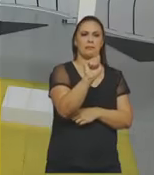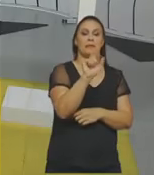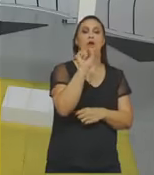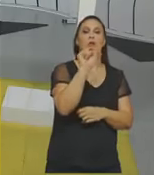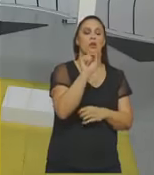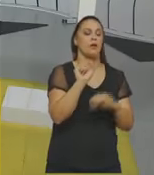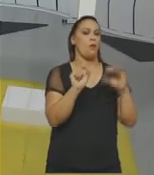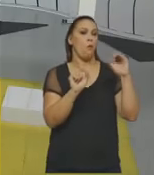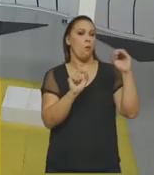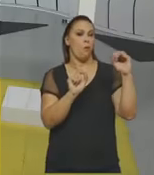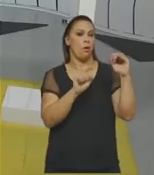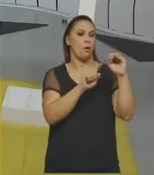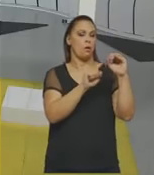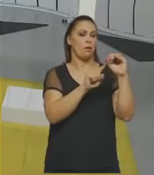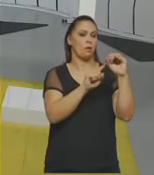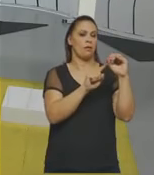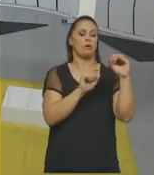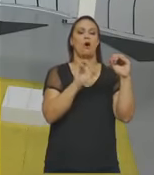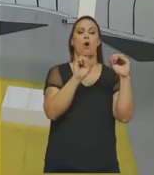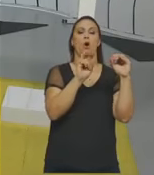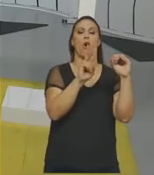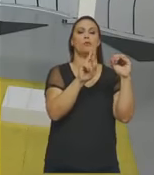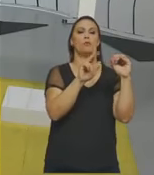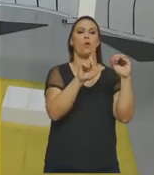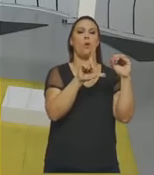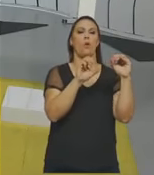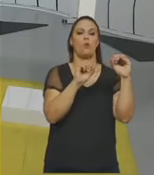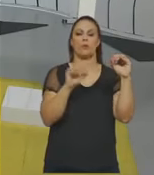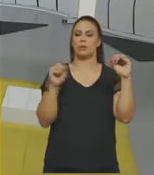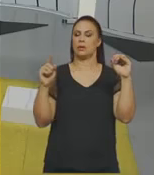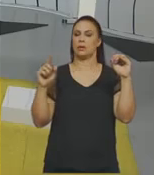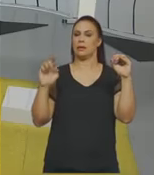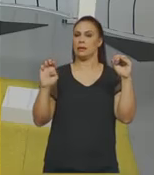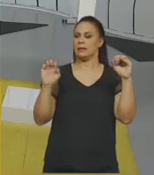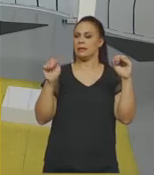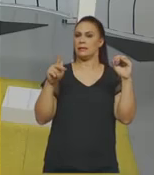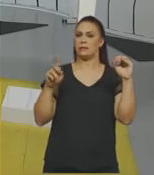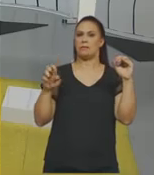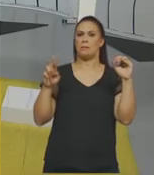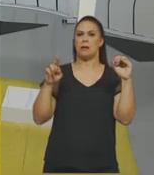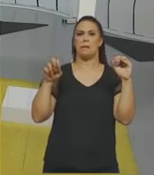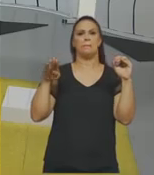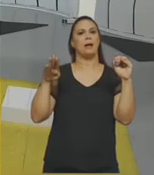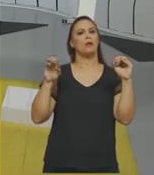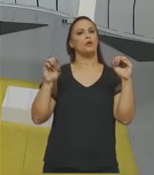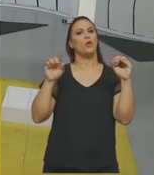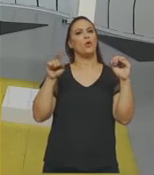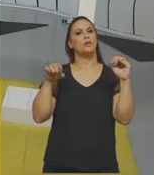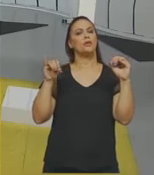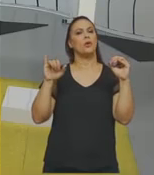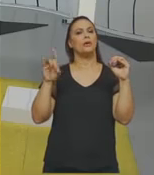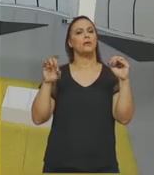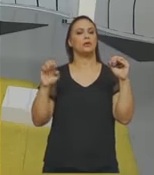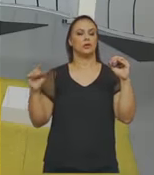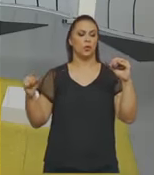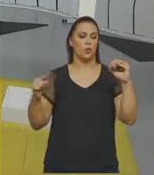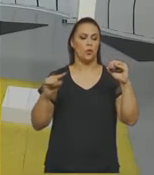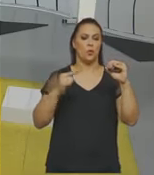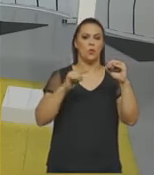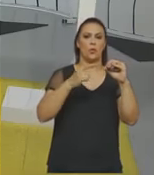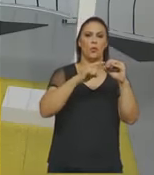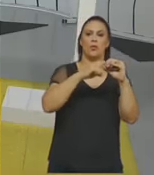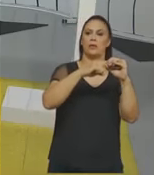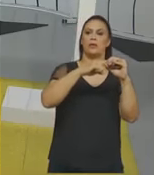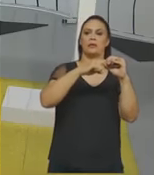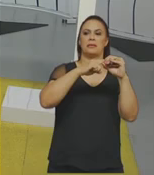originou, então, em uma célula diploide. Essa célula diploide, então, é o que nós chamamos de